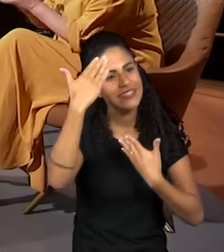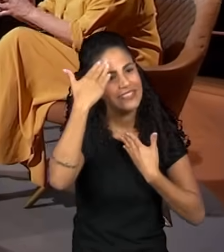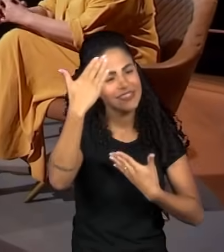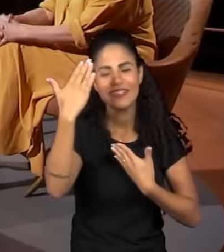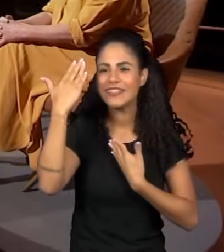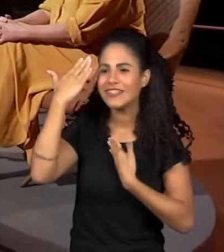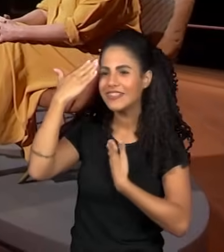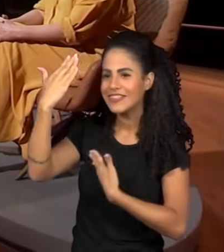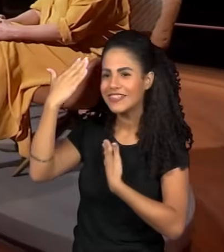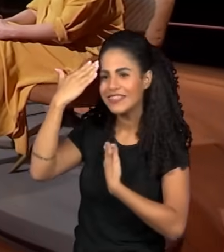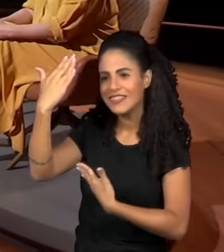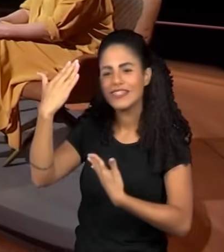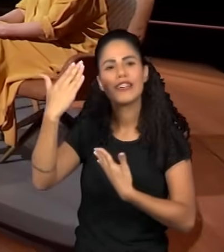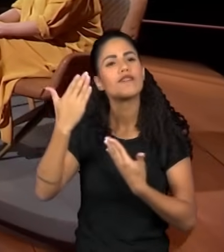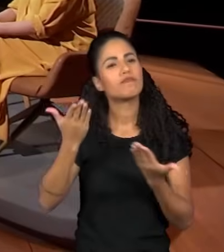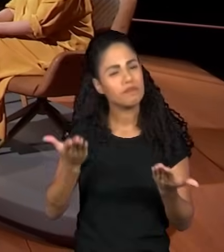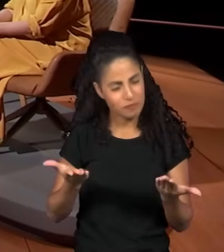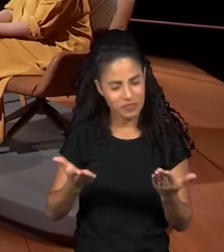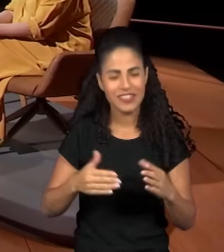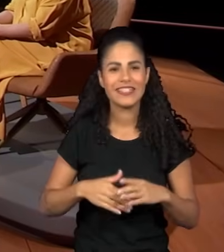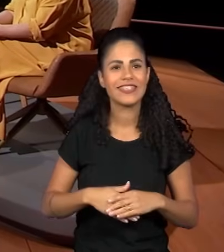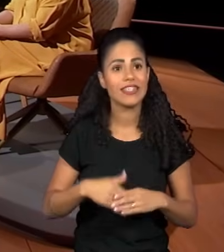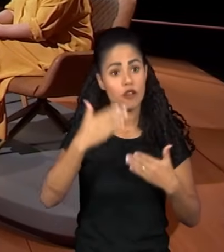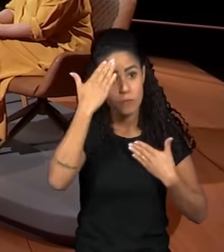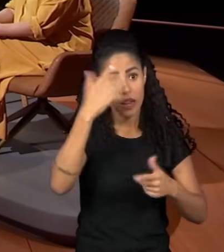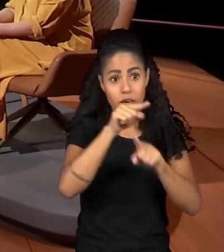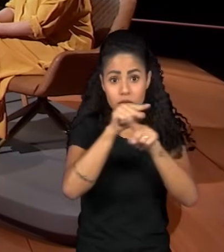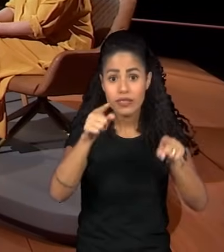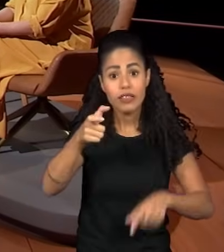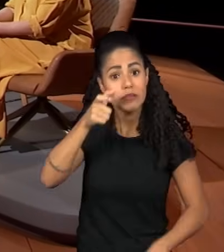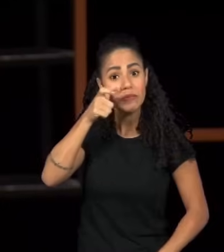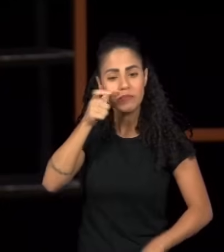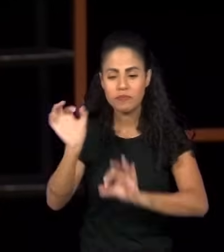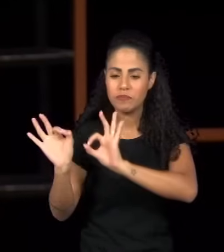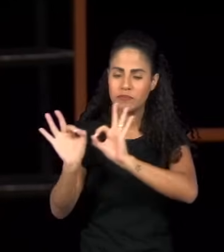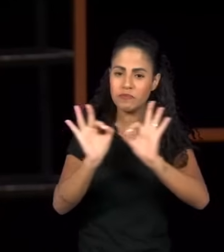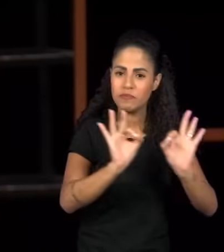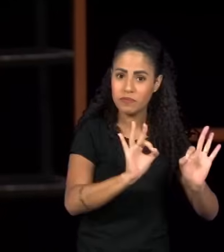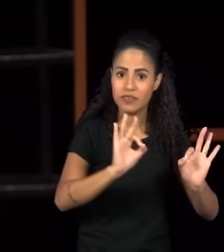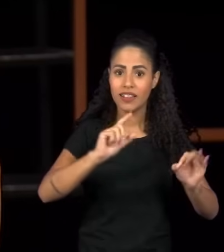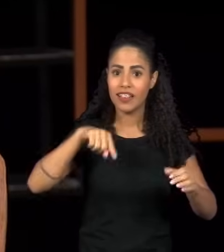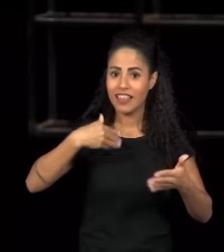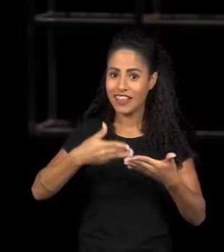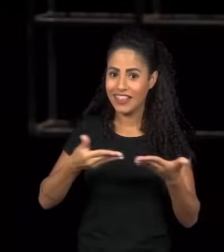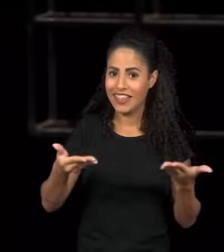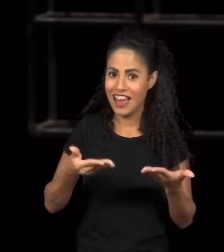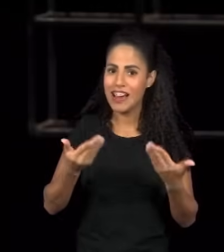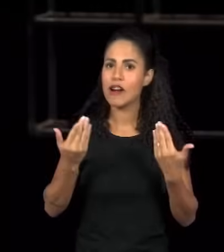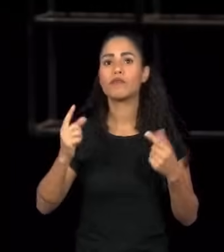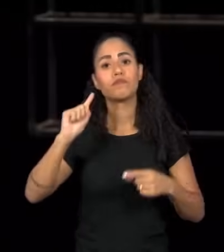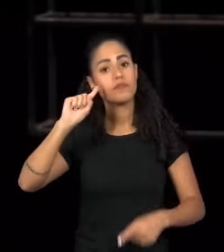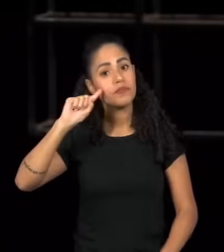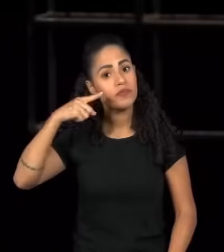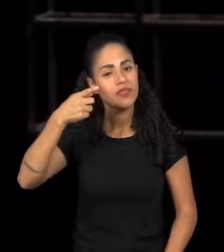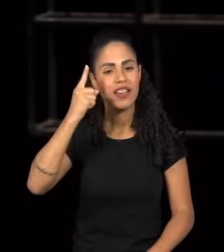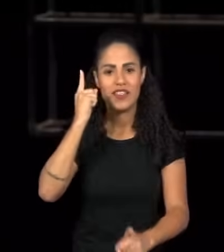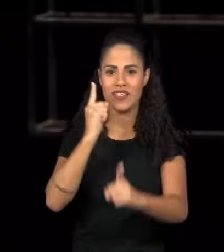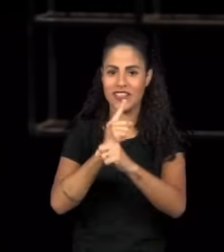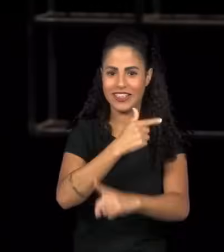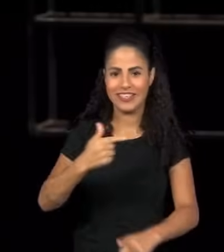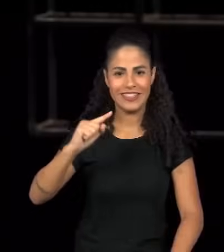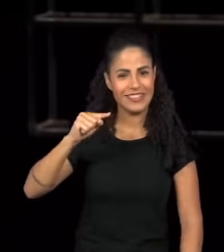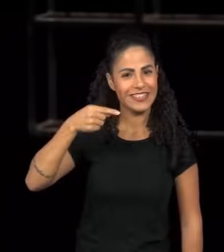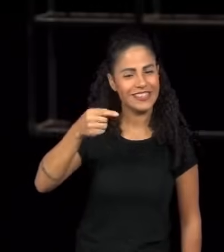Muito, muito. Muito obrigada. Obrigado a todos que acompanharam o nosso programa até agora. E a gente se vê na próxima